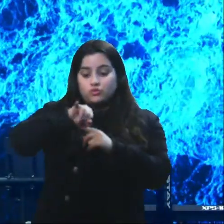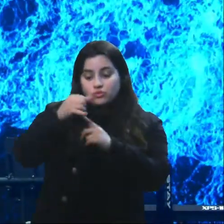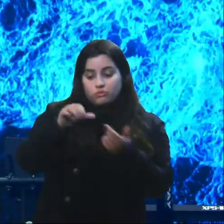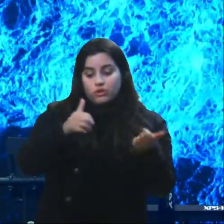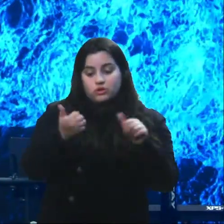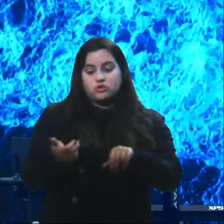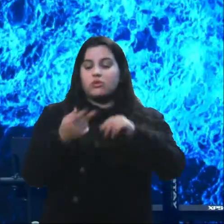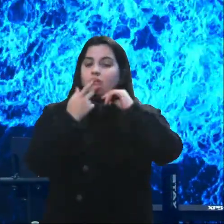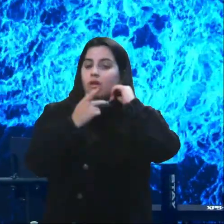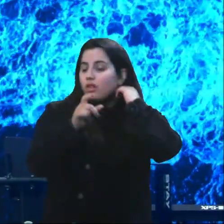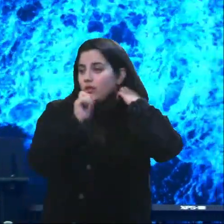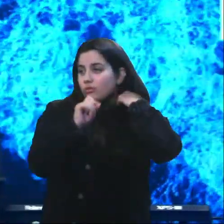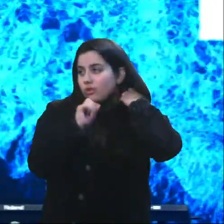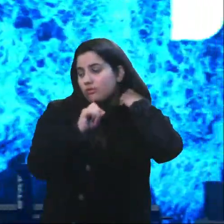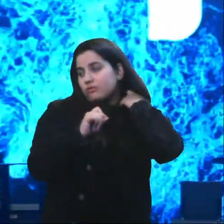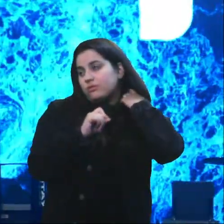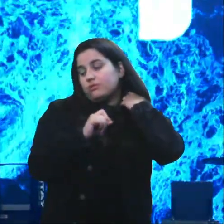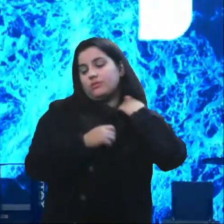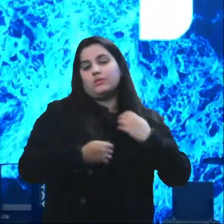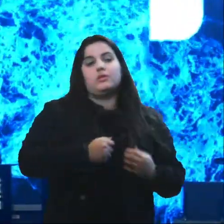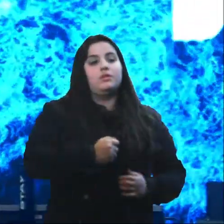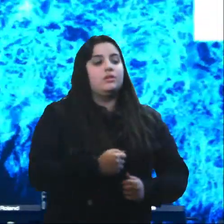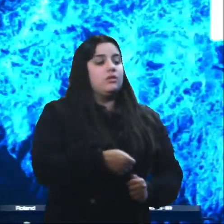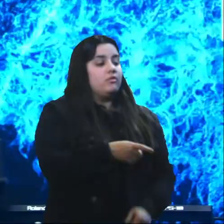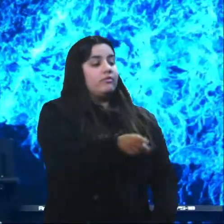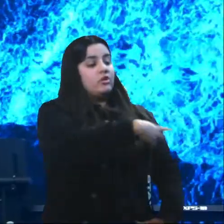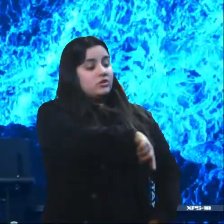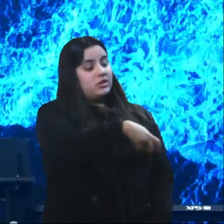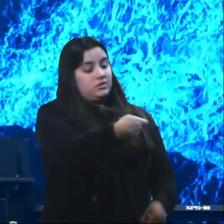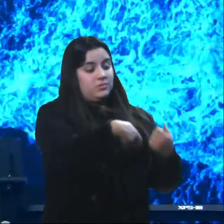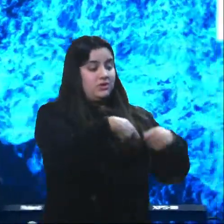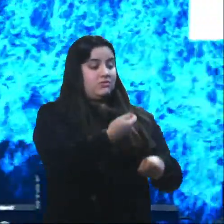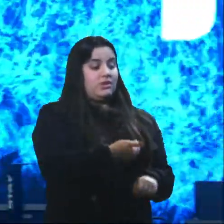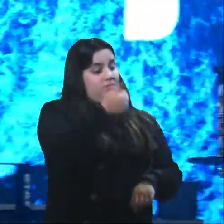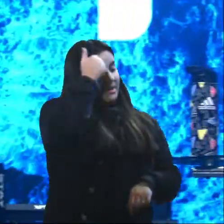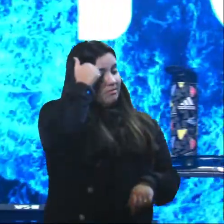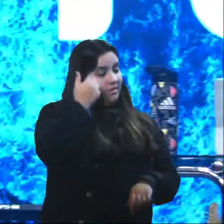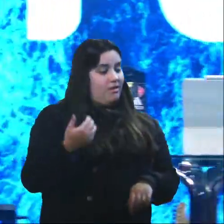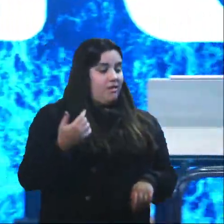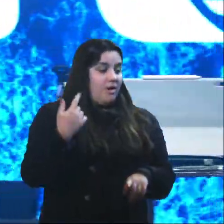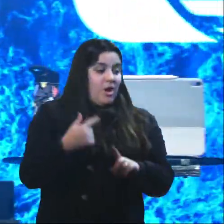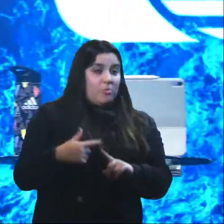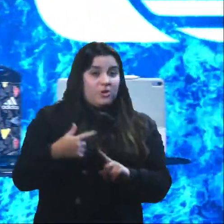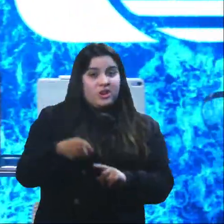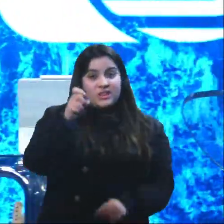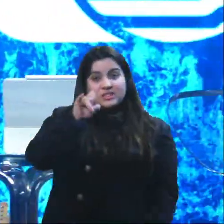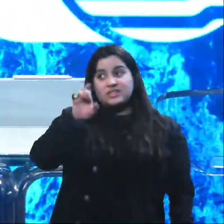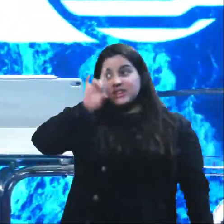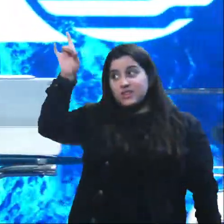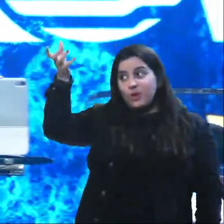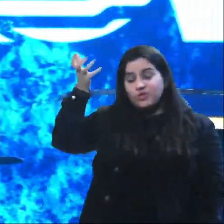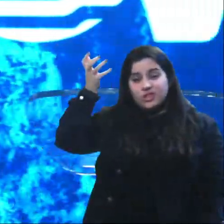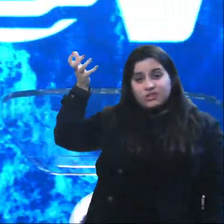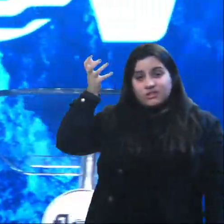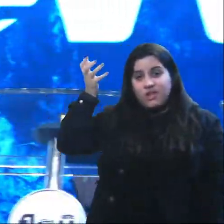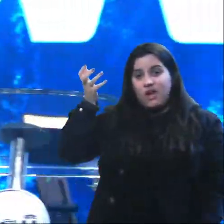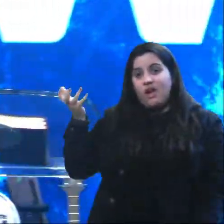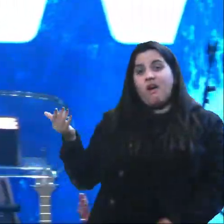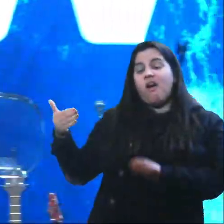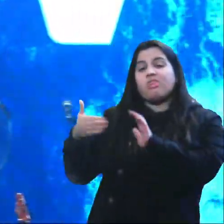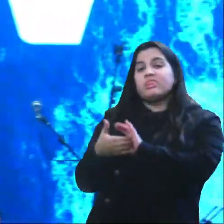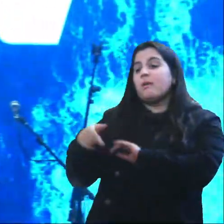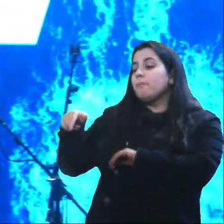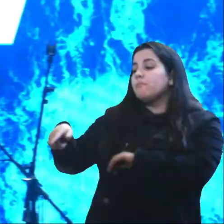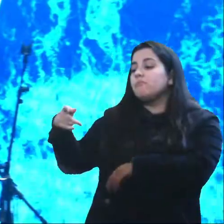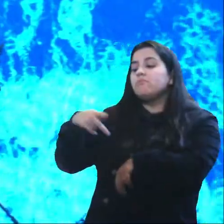arrepender, porque Deus pode fazer de filho de Abraão até essas pedras. Não importa de quem você é filho, o que importa é se você vai